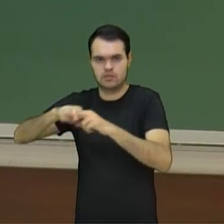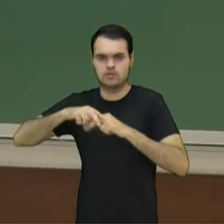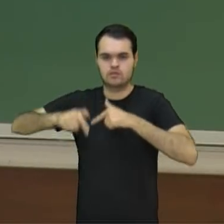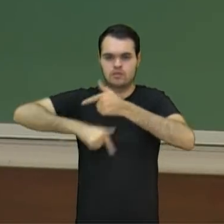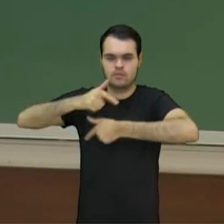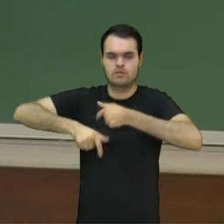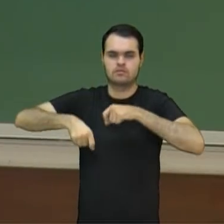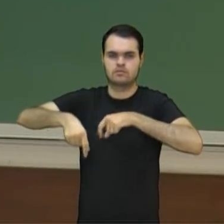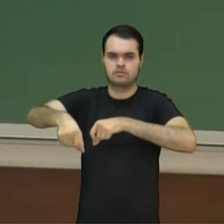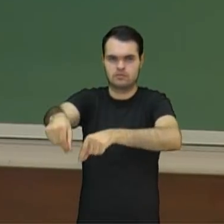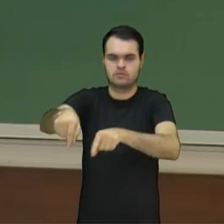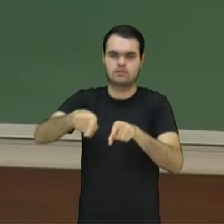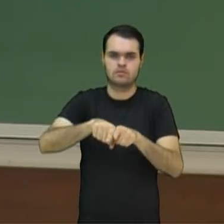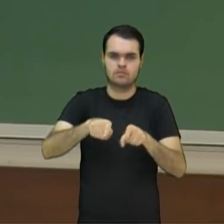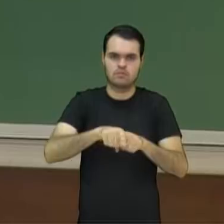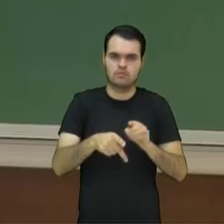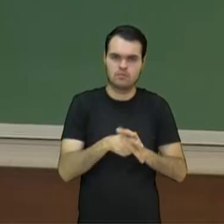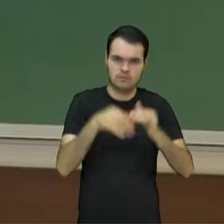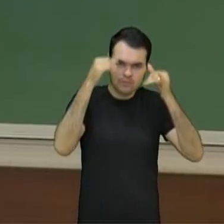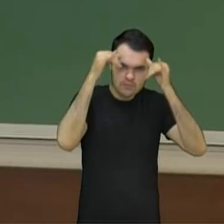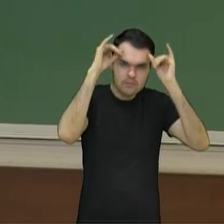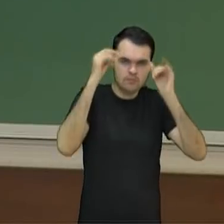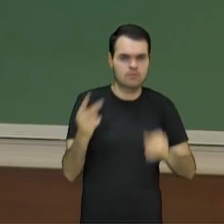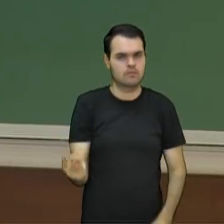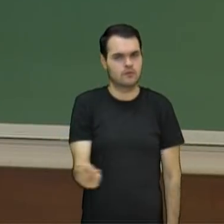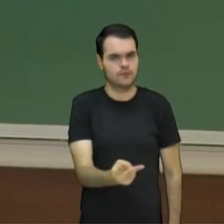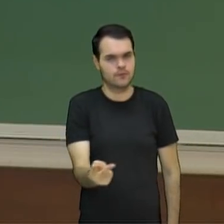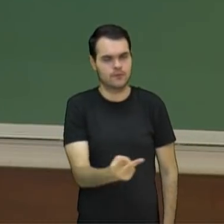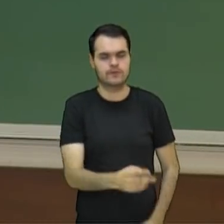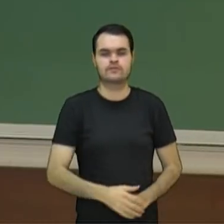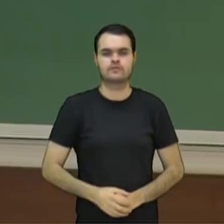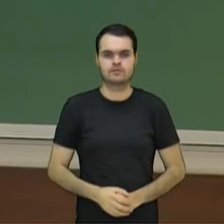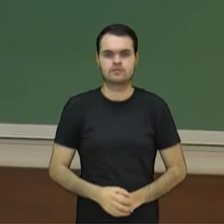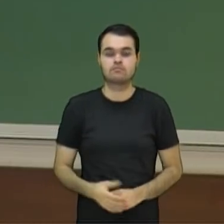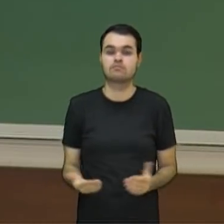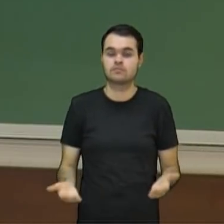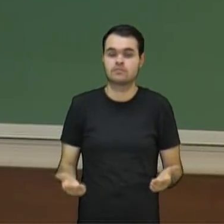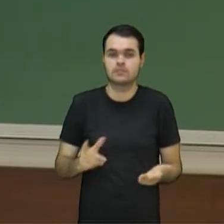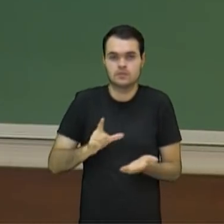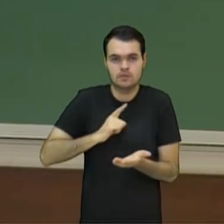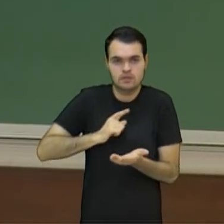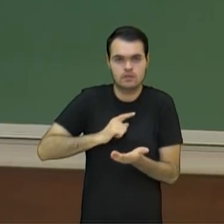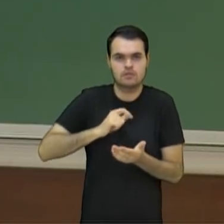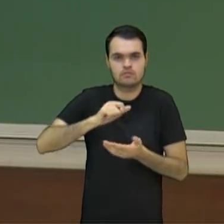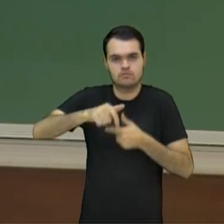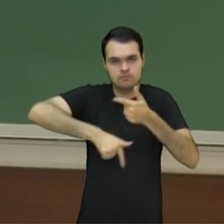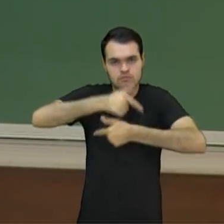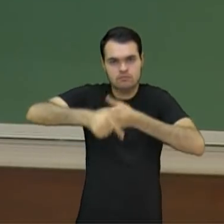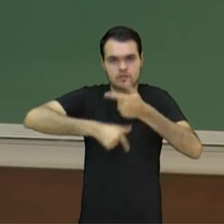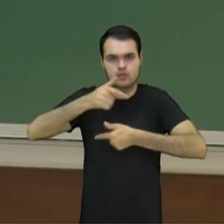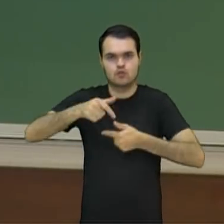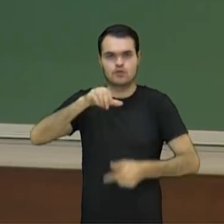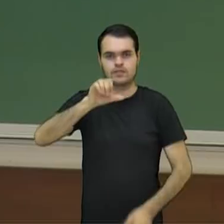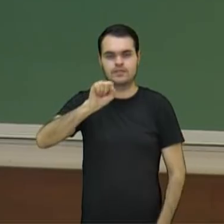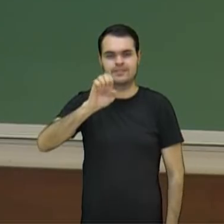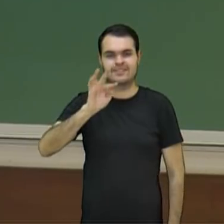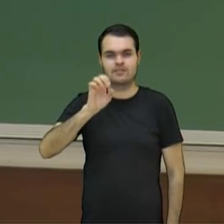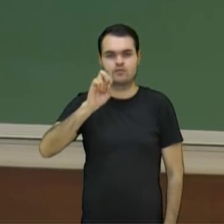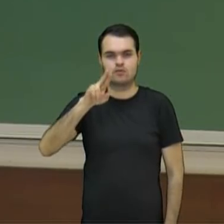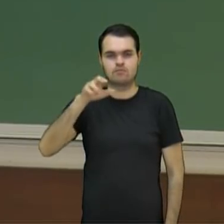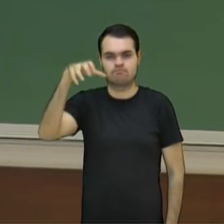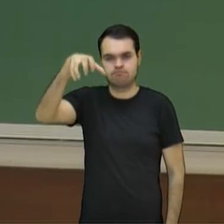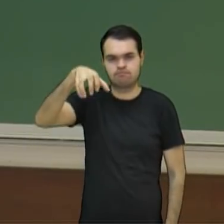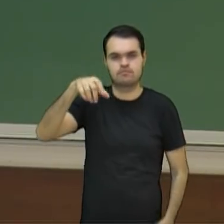atividades agrícolas e também pelas atividades pecuárias. Sendo assim, embora atividades do setor primário, elas acabam